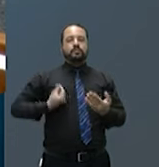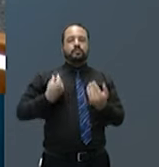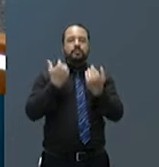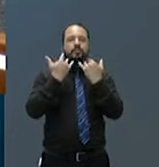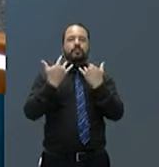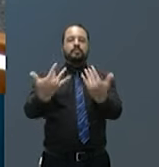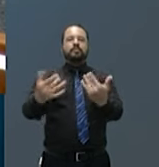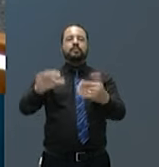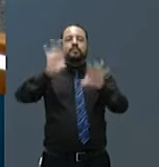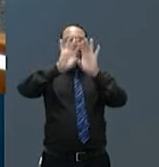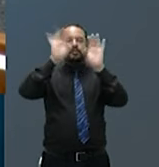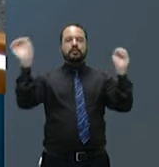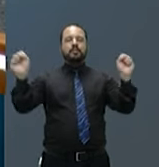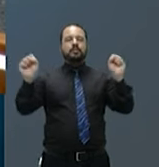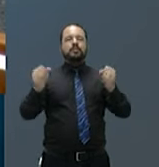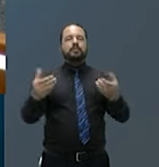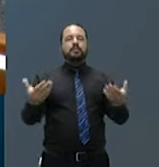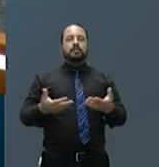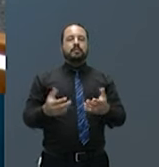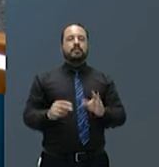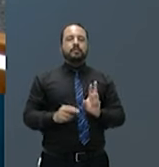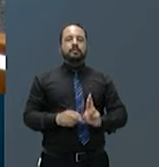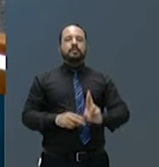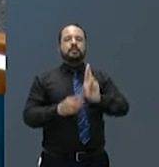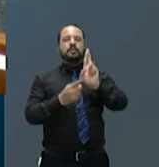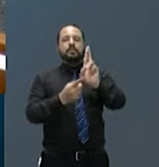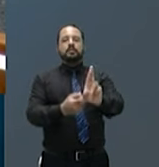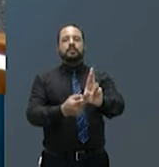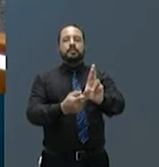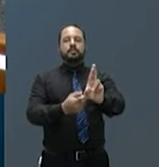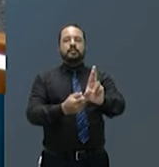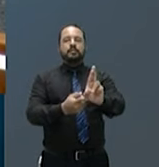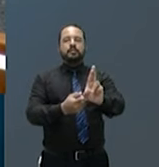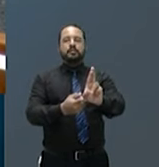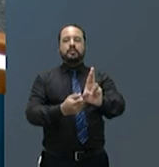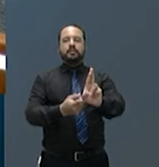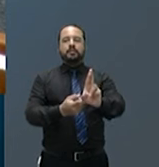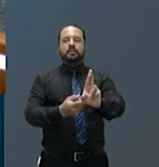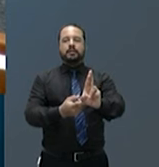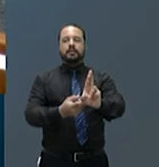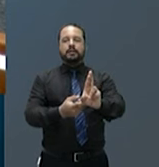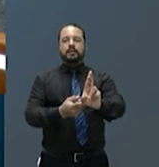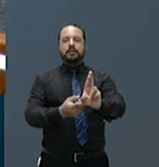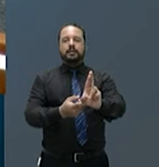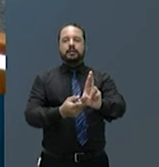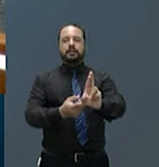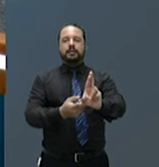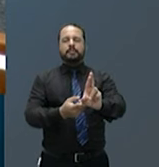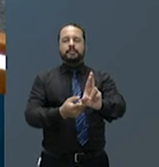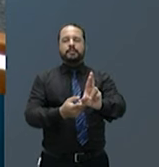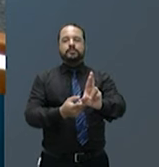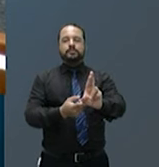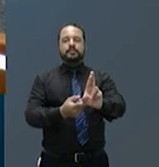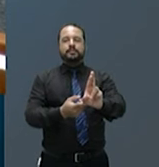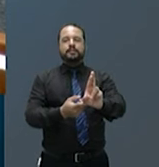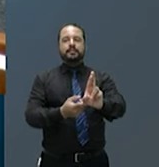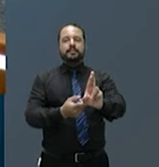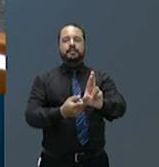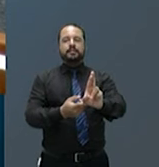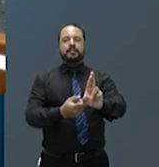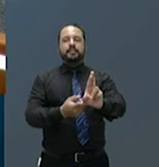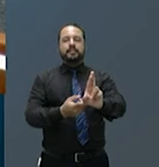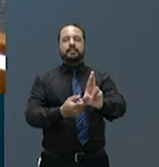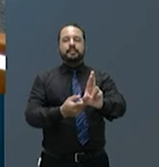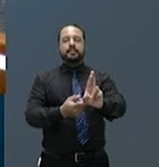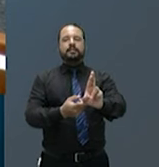como amicus curiae representante da APPC, Associação Brasiliense de Direito Processual Civil, que é formada